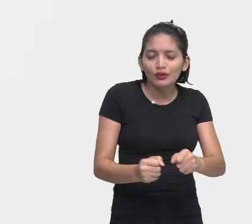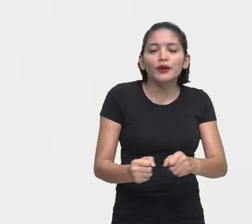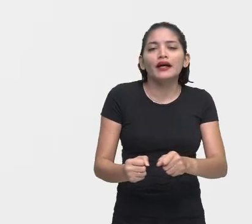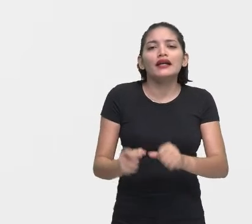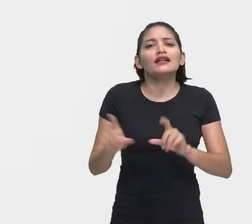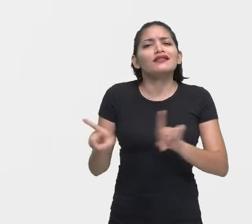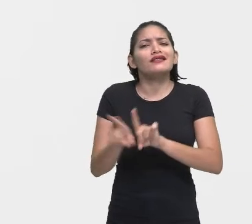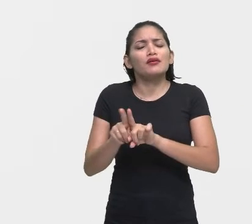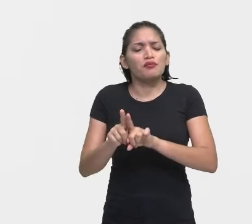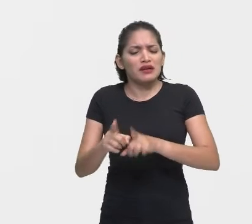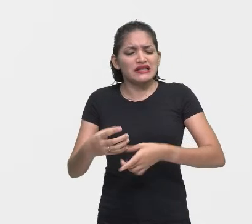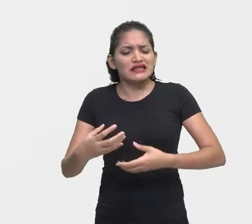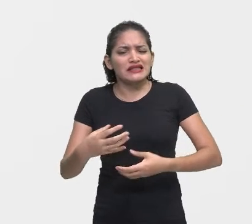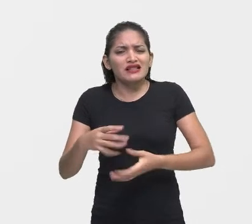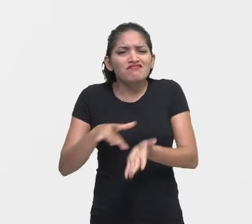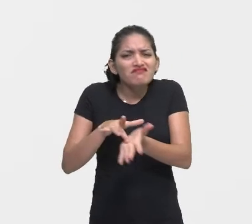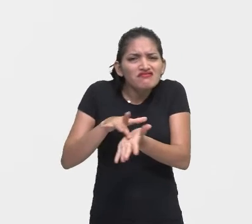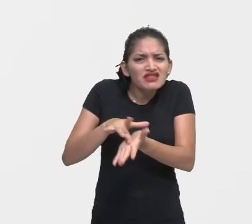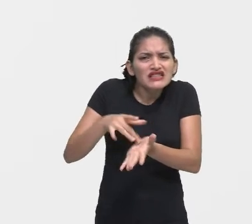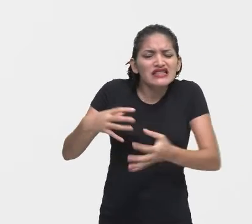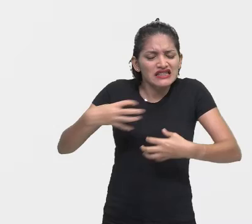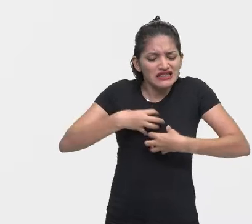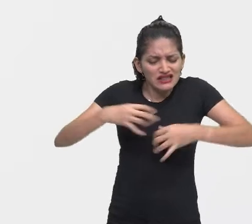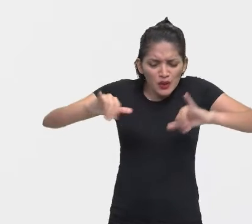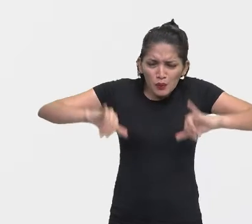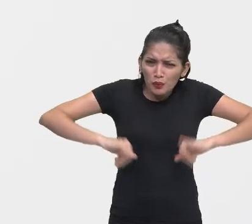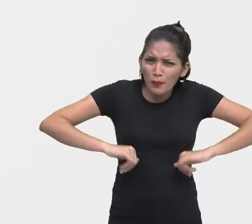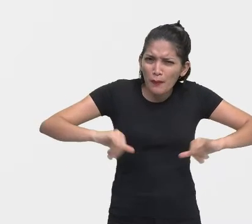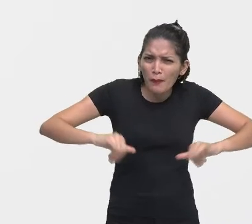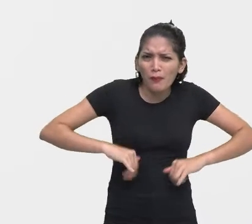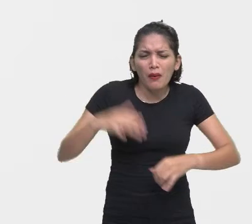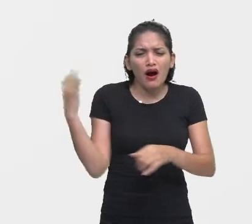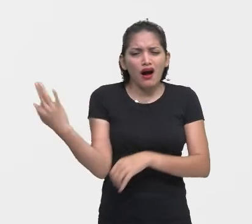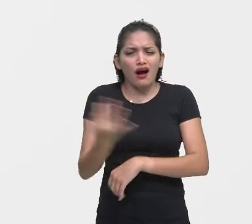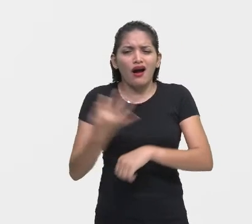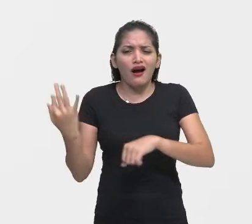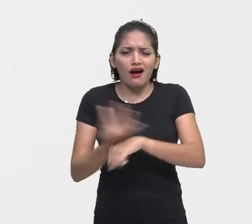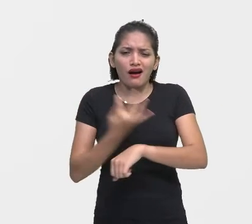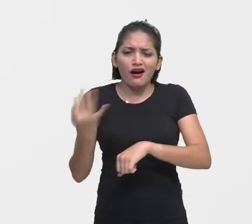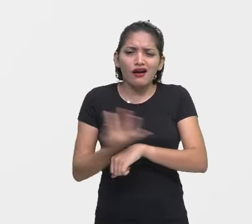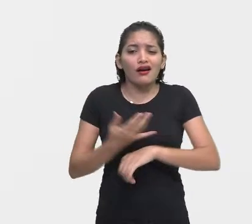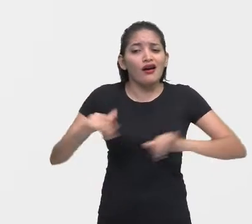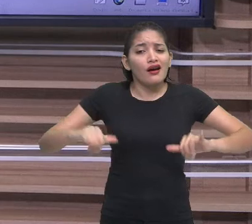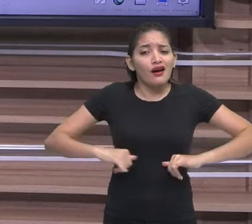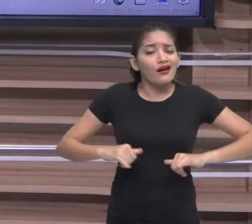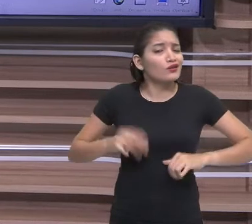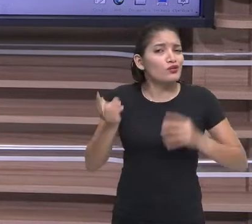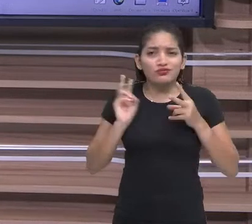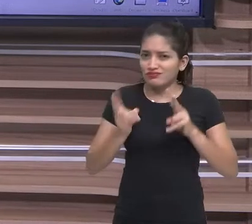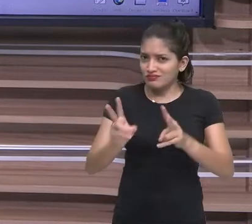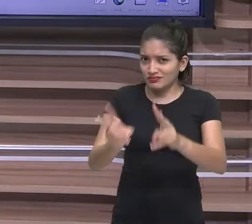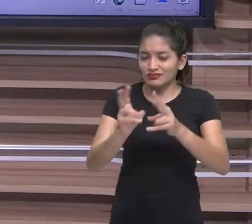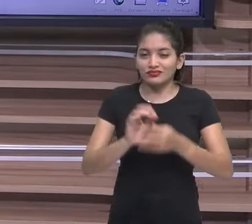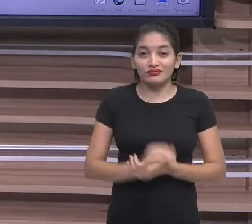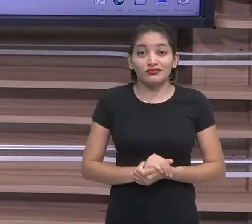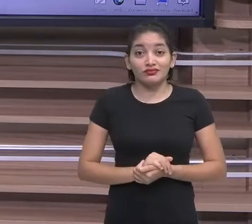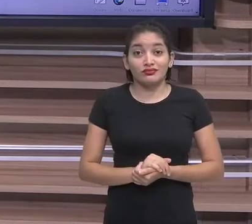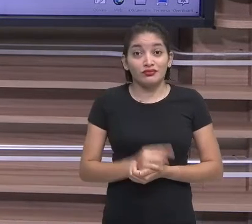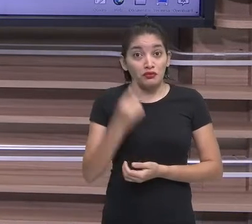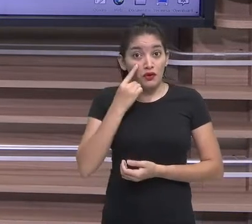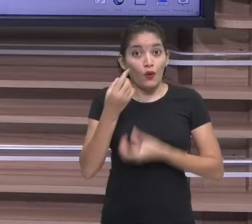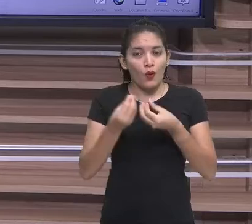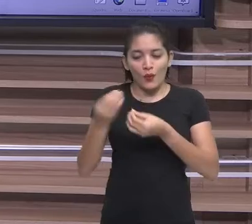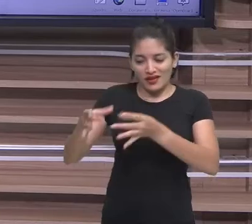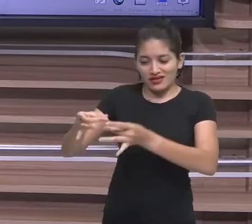chega a fingir que é dor, a dor que deveras sente. Olha isso, gente. Como ele descreve